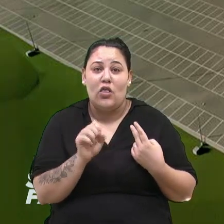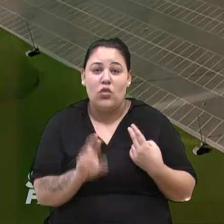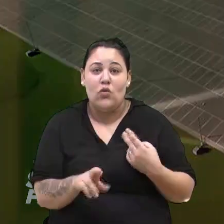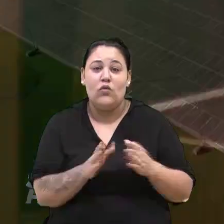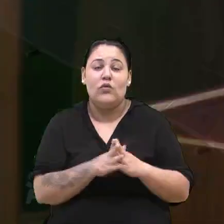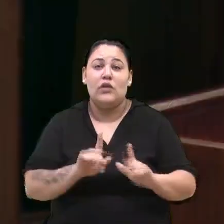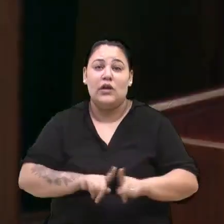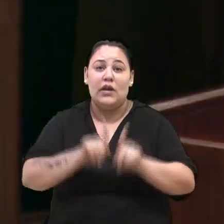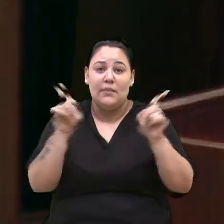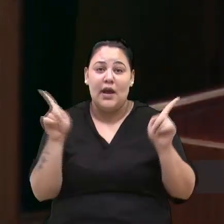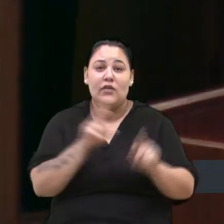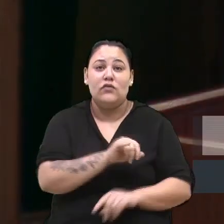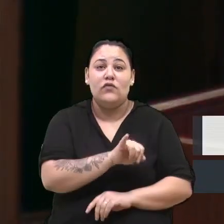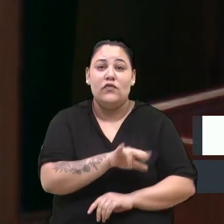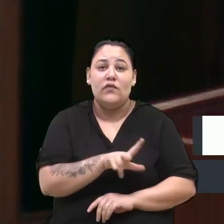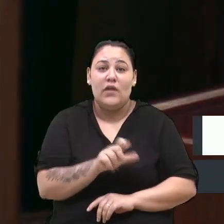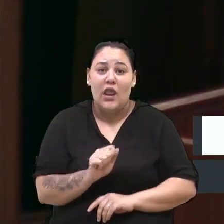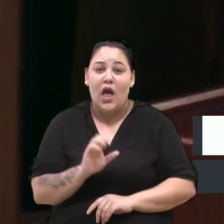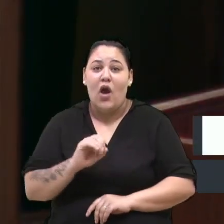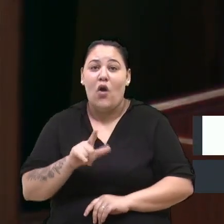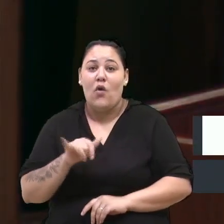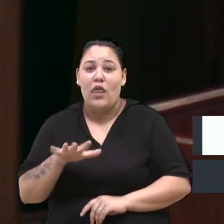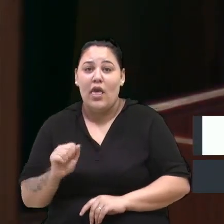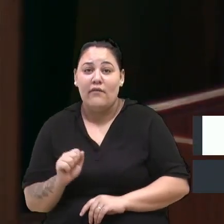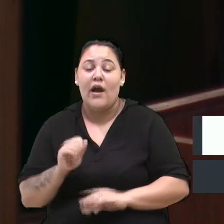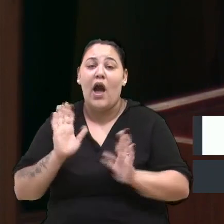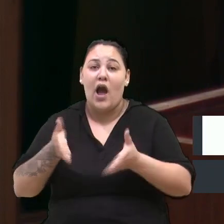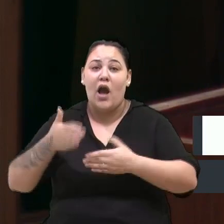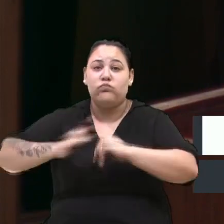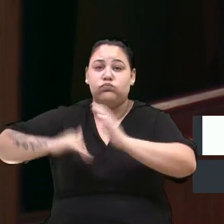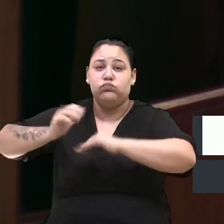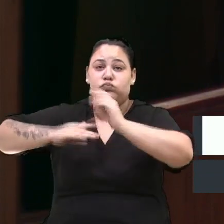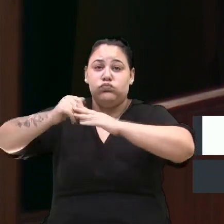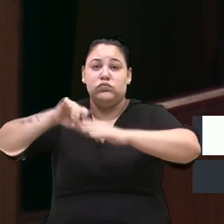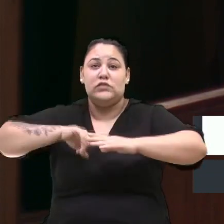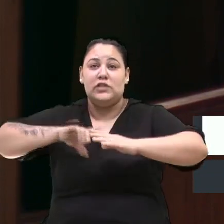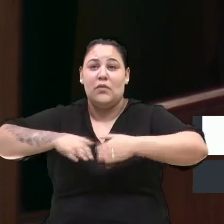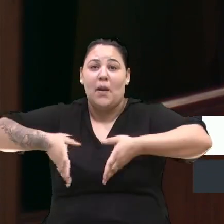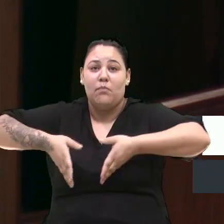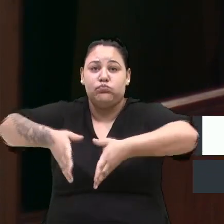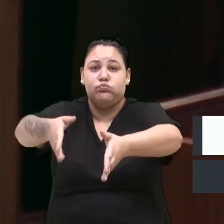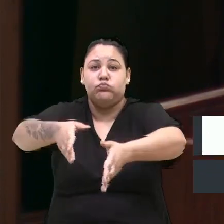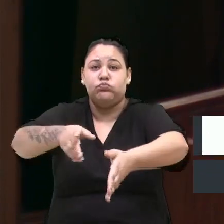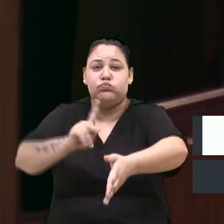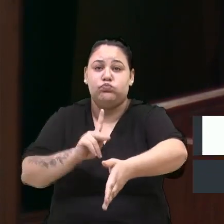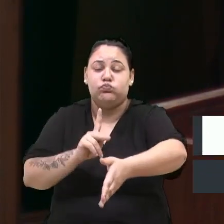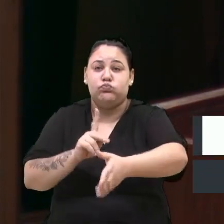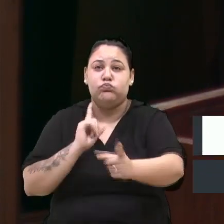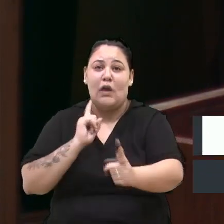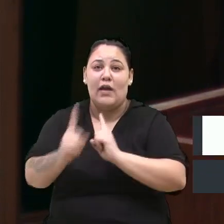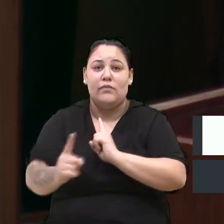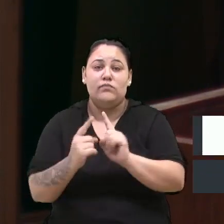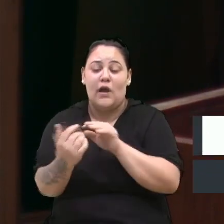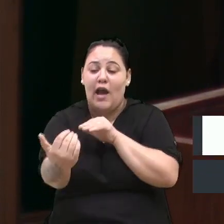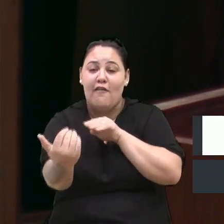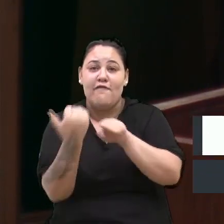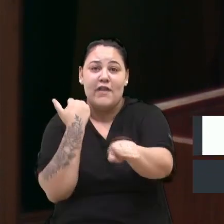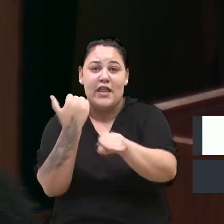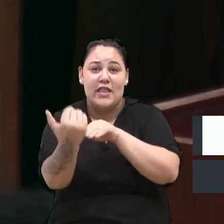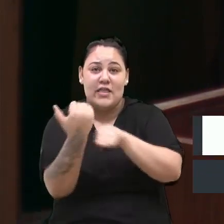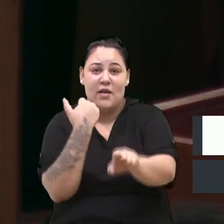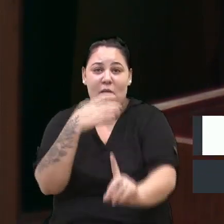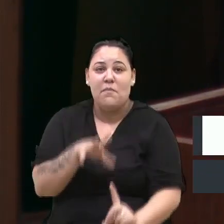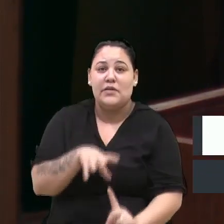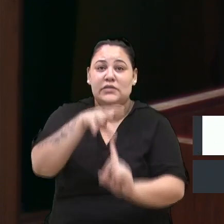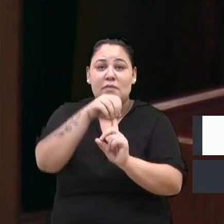e Fazenda Souza está em construção, se haverá uma perimetral ou não, na zona sul da localidade, ou se